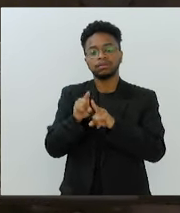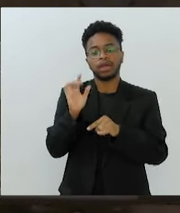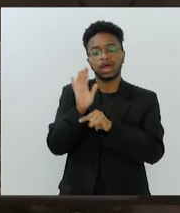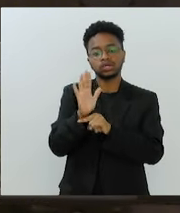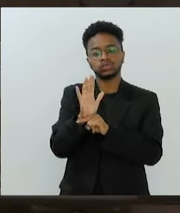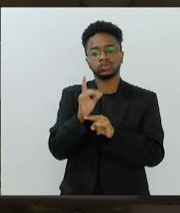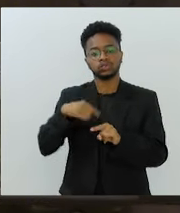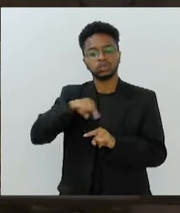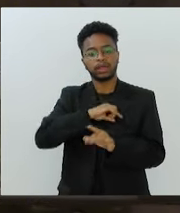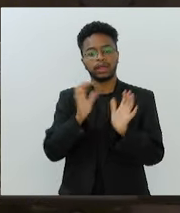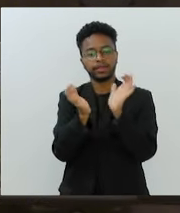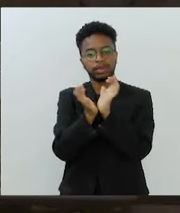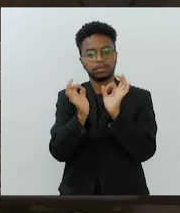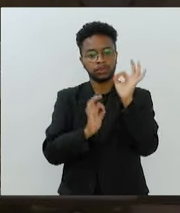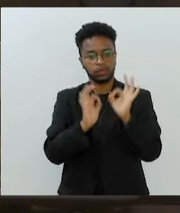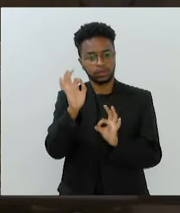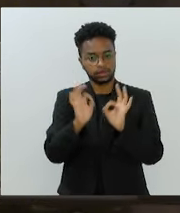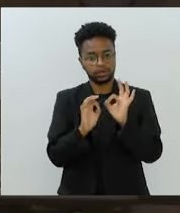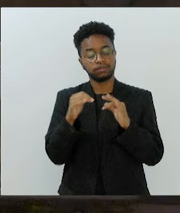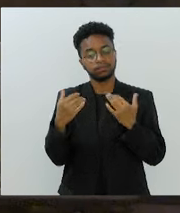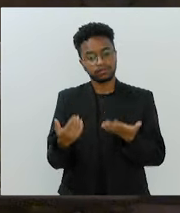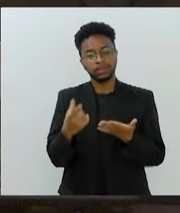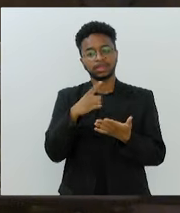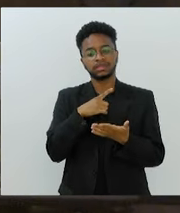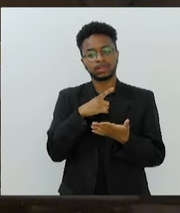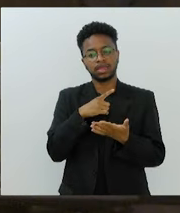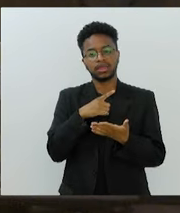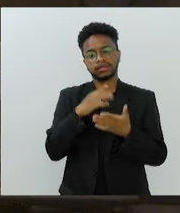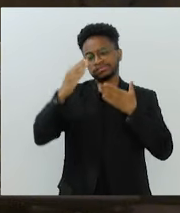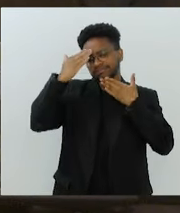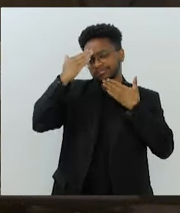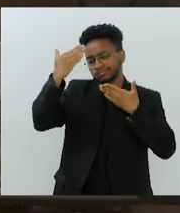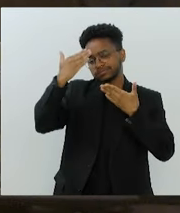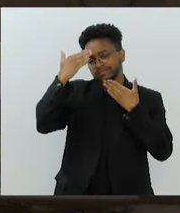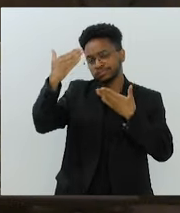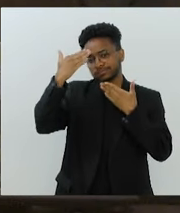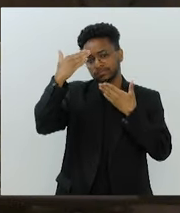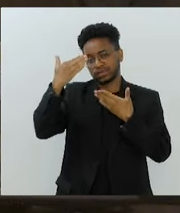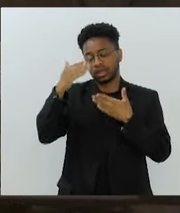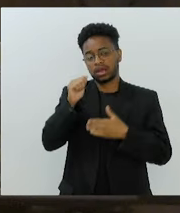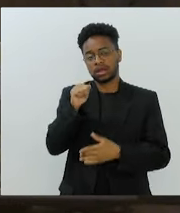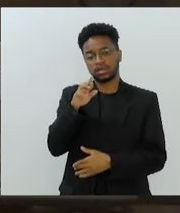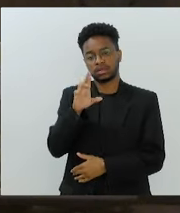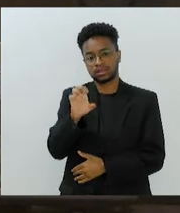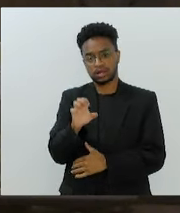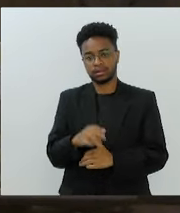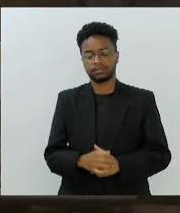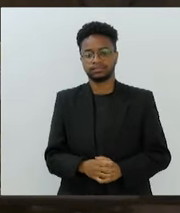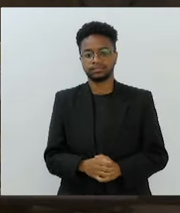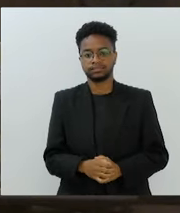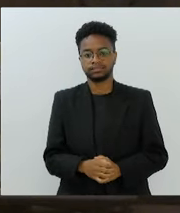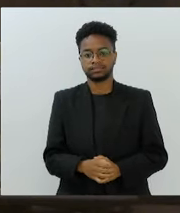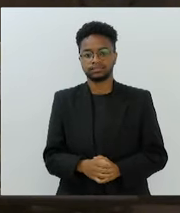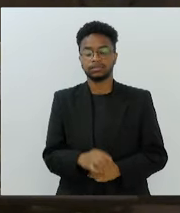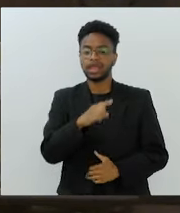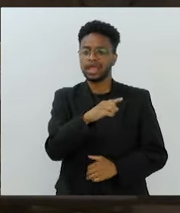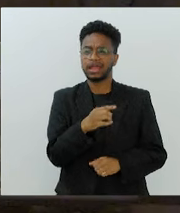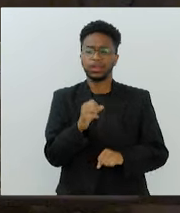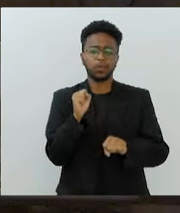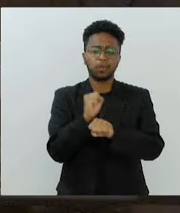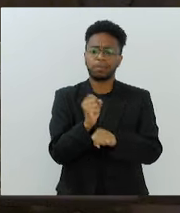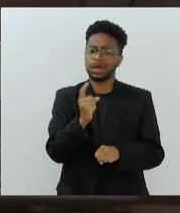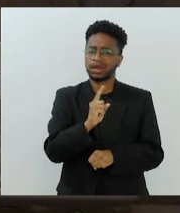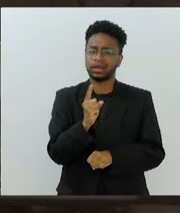equipe. Então, a gente tem múltiplas gratidões ao André. E ele não sossega o facho. Eu